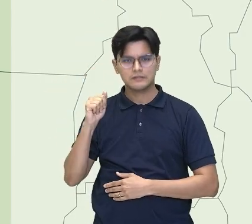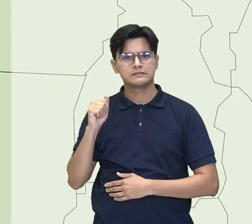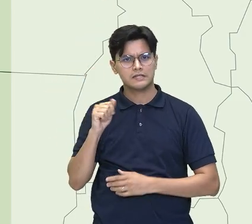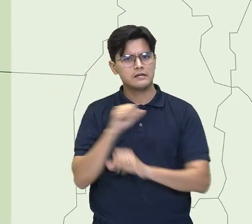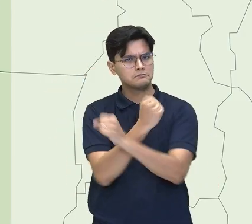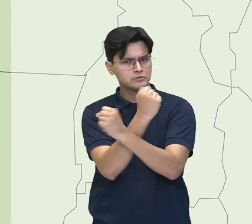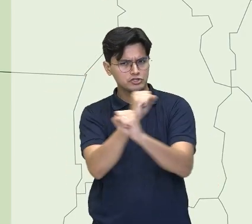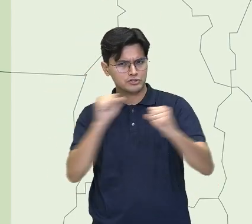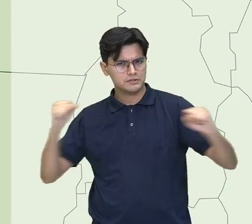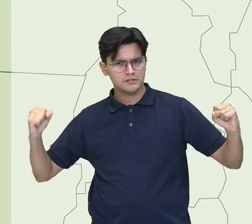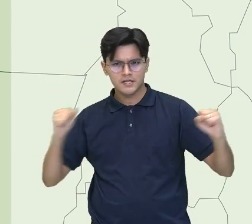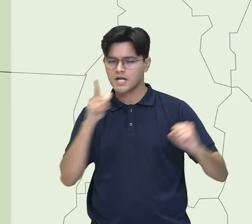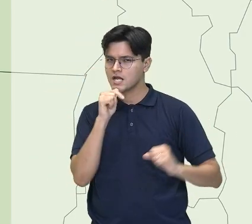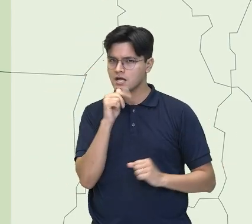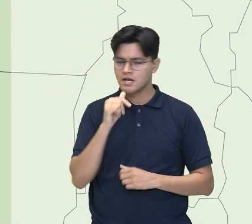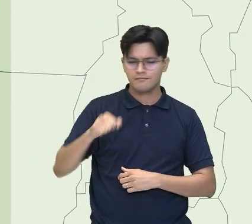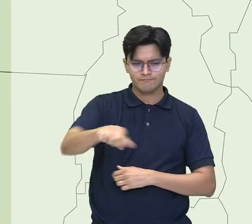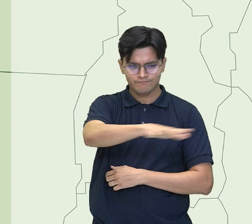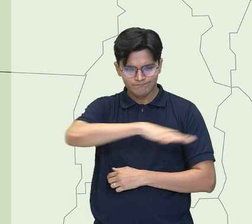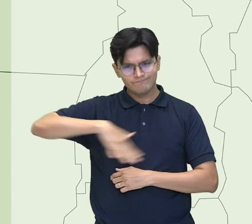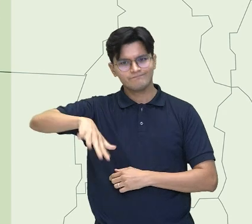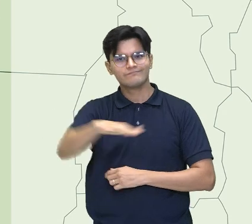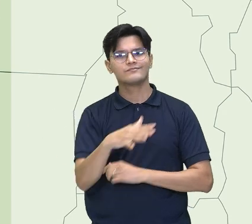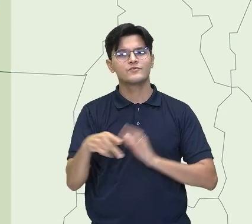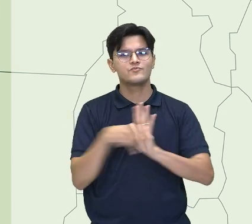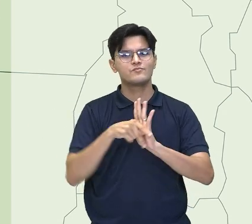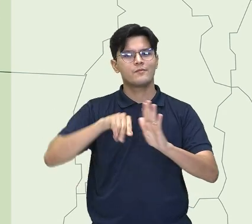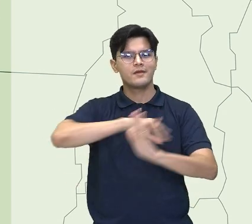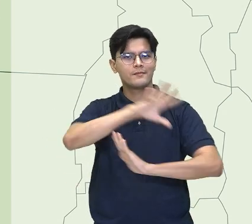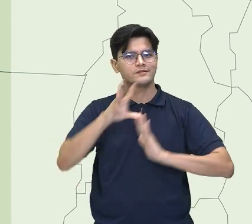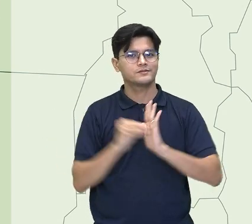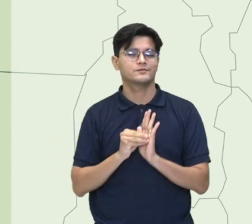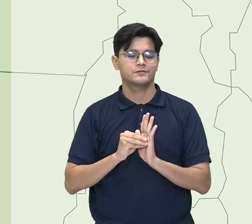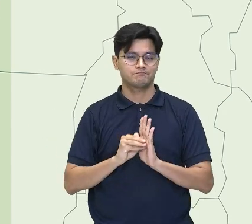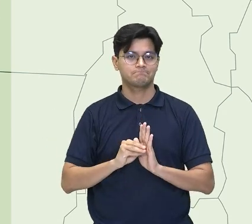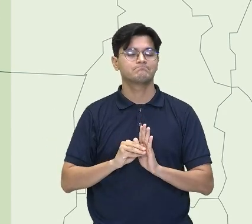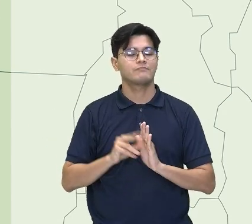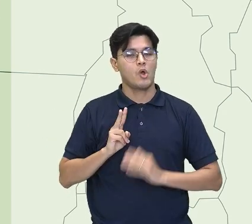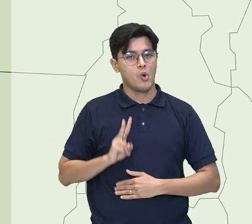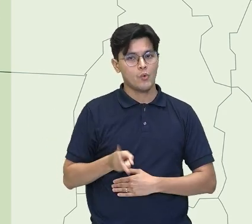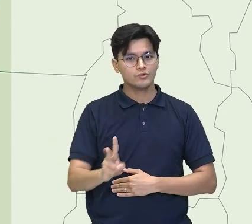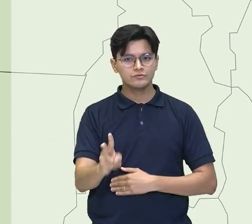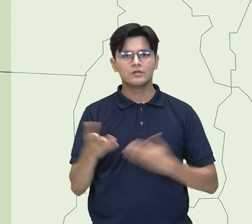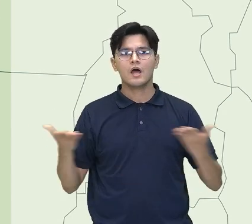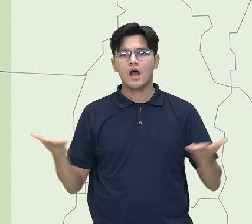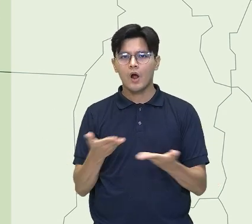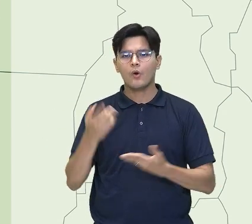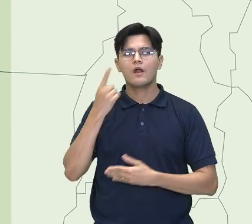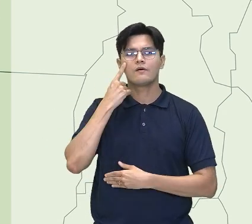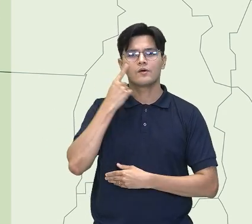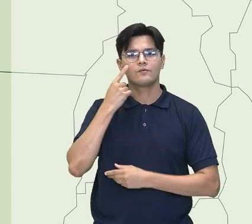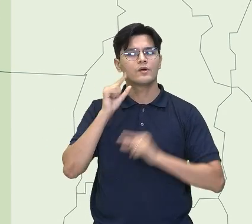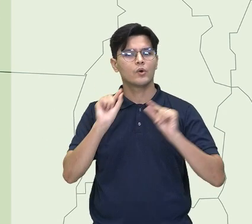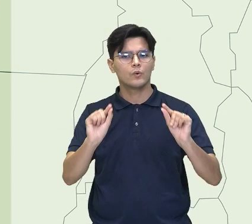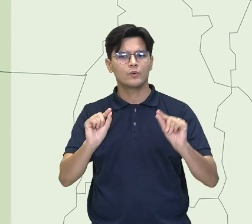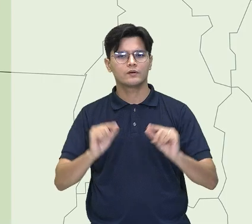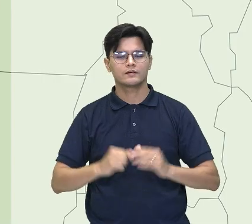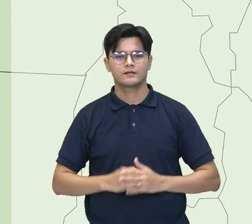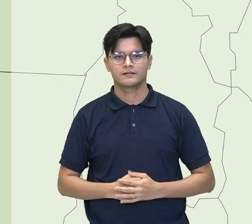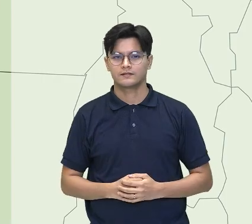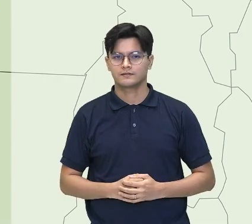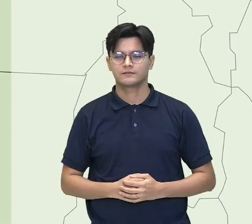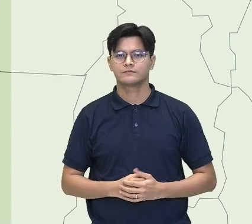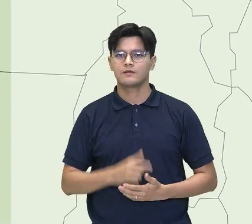da Amazônia. Dando continuidade, a gente vai verificar que a